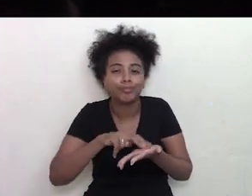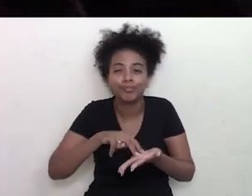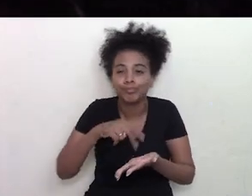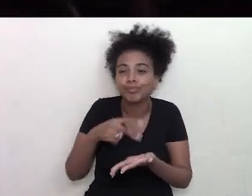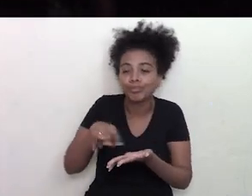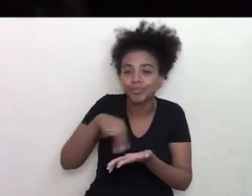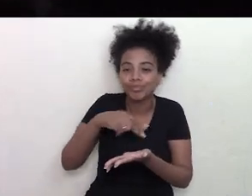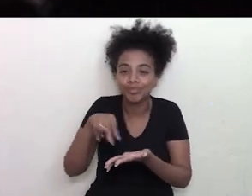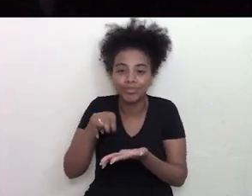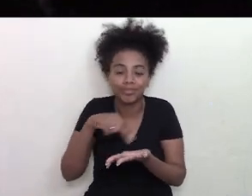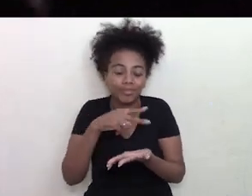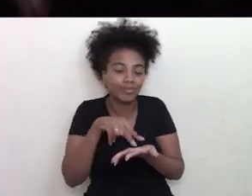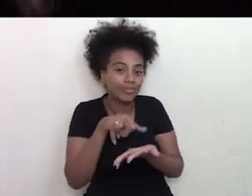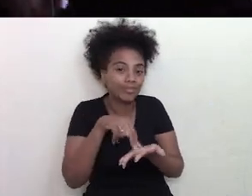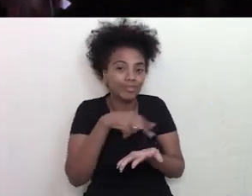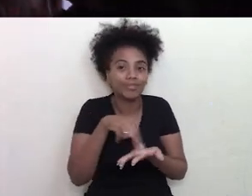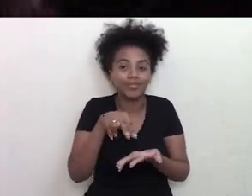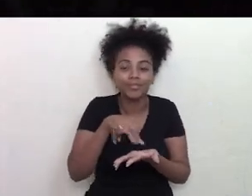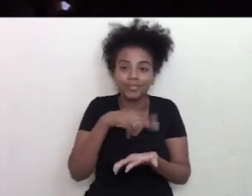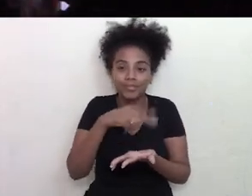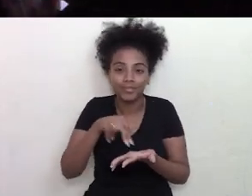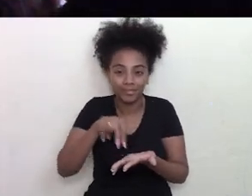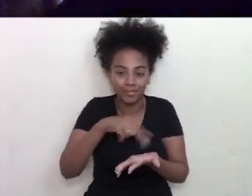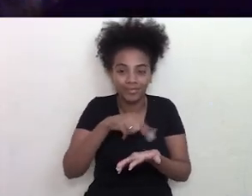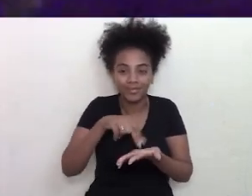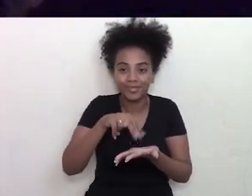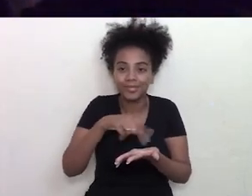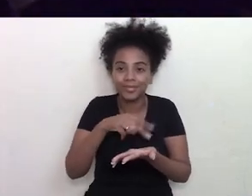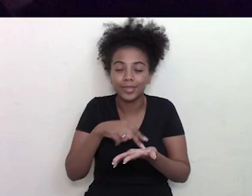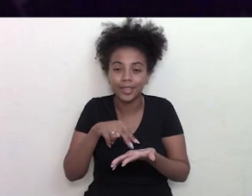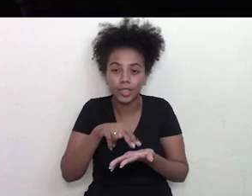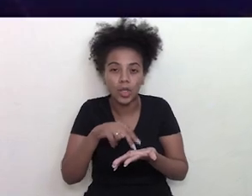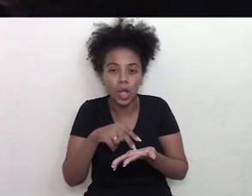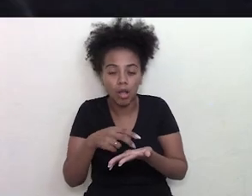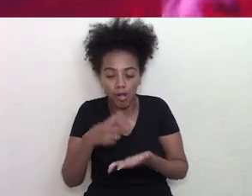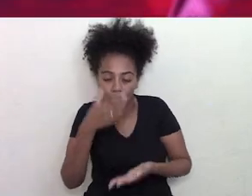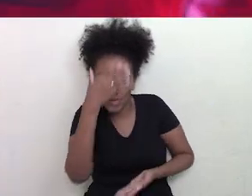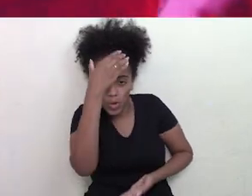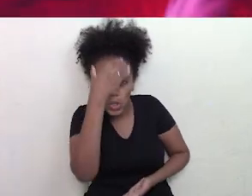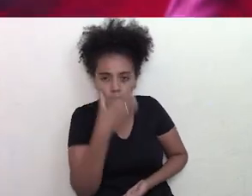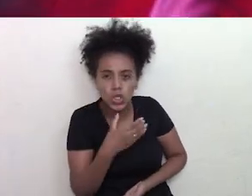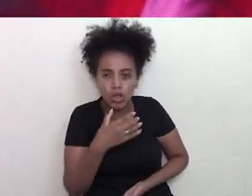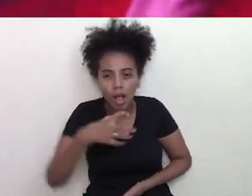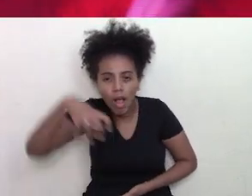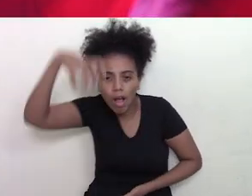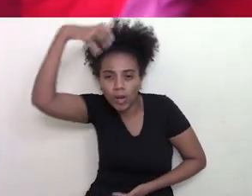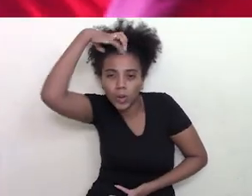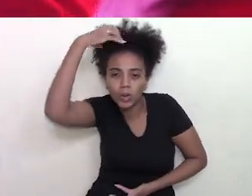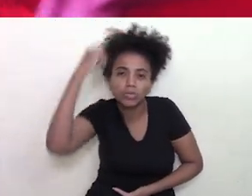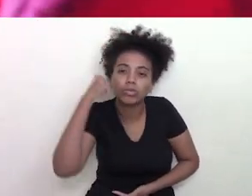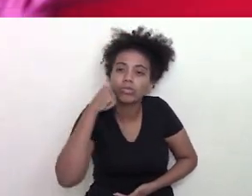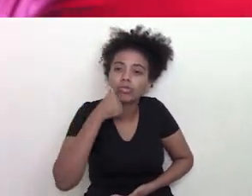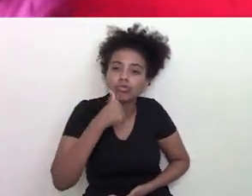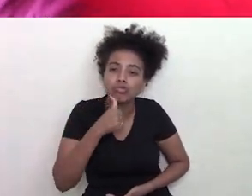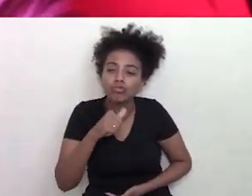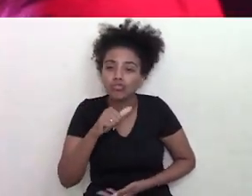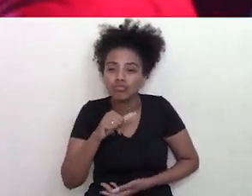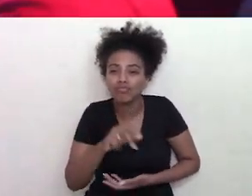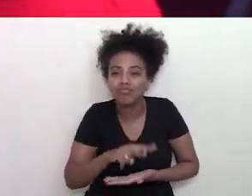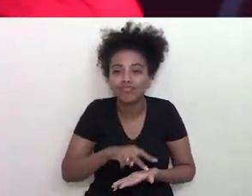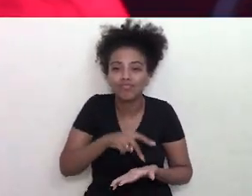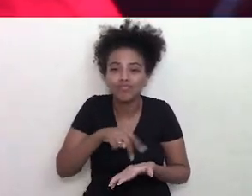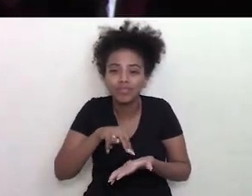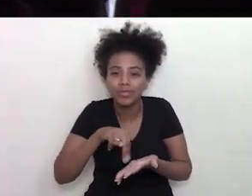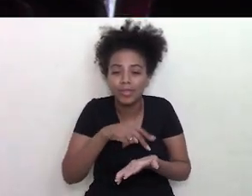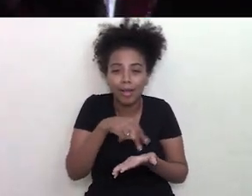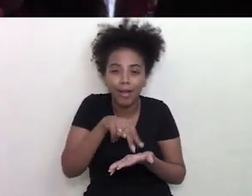cabeça do pimpolho. Ela tá dançando e o pimpolho tá de olho. Sou pimpolho, sou rei da mulher lá. Beijo todo sem parar. Vê se